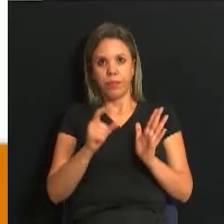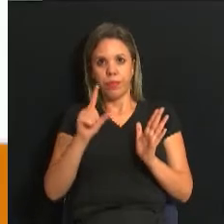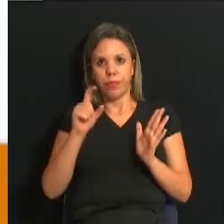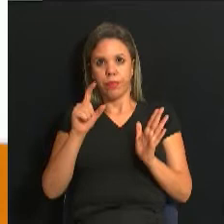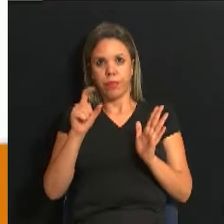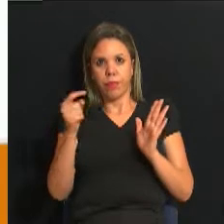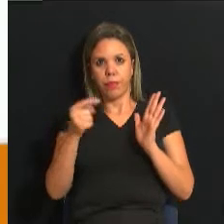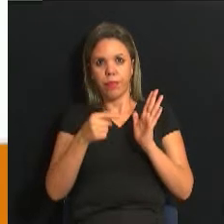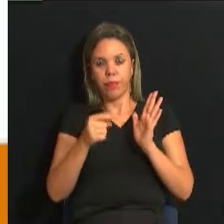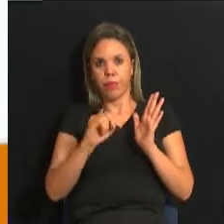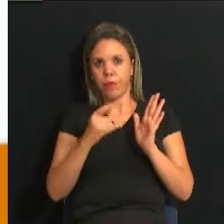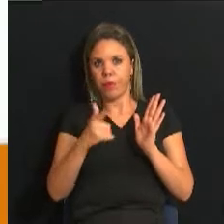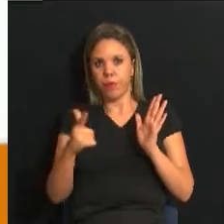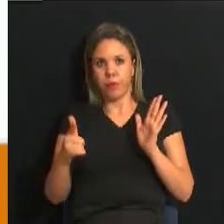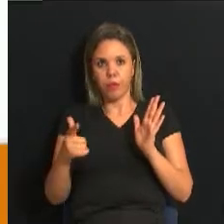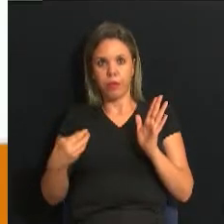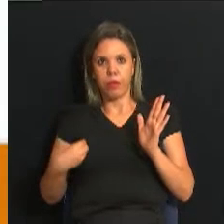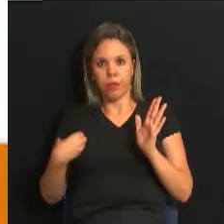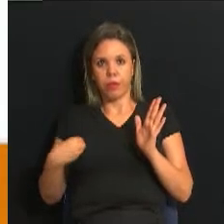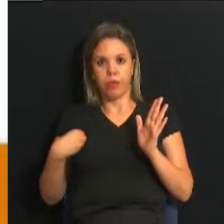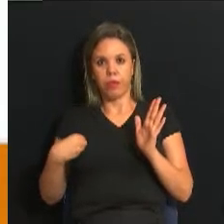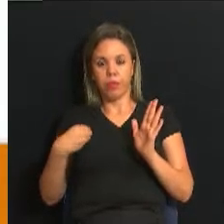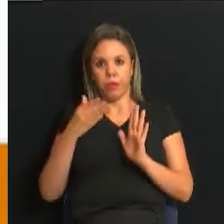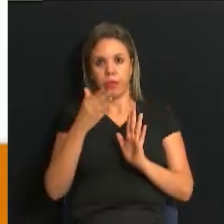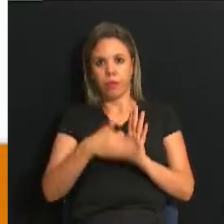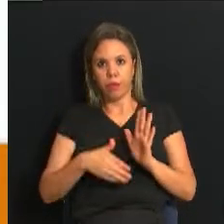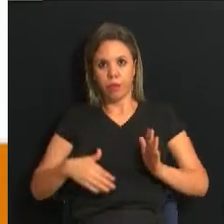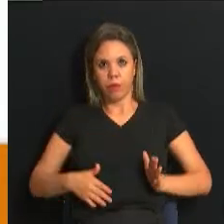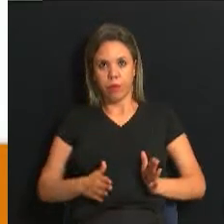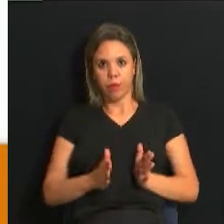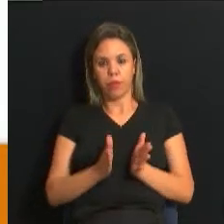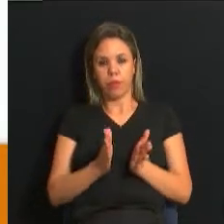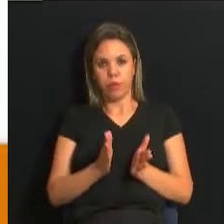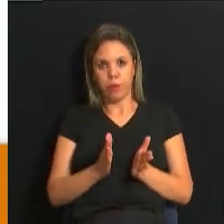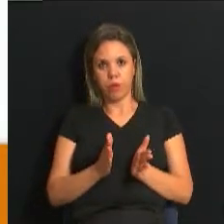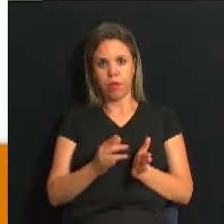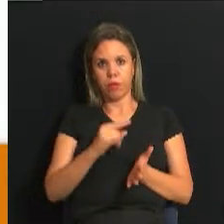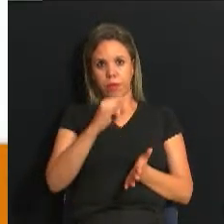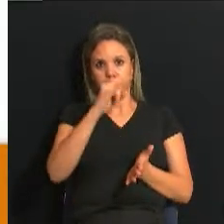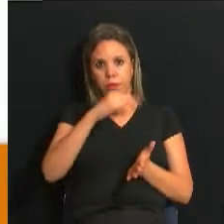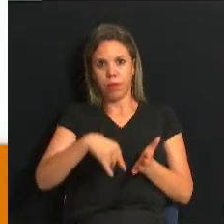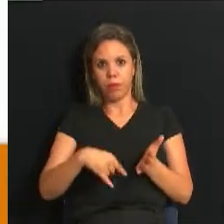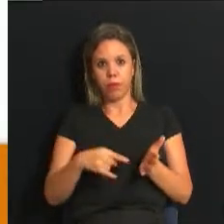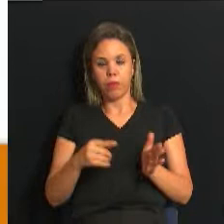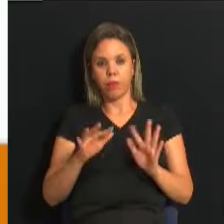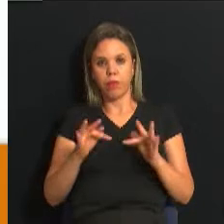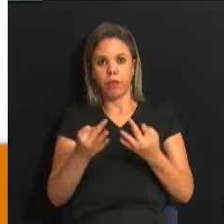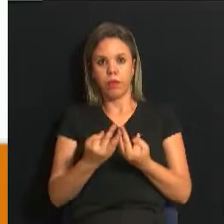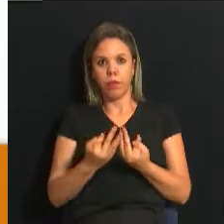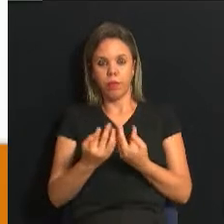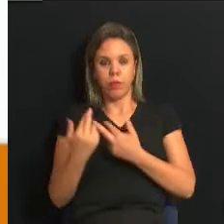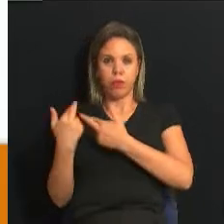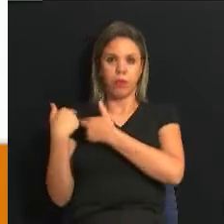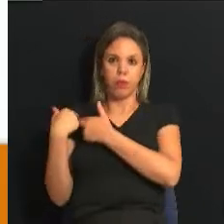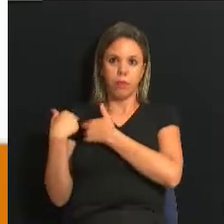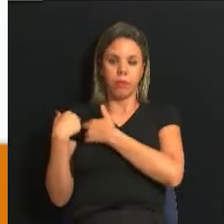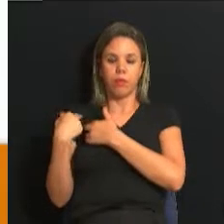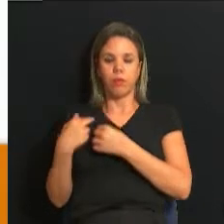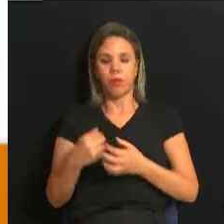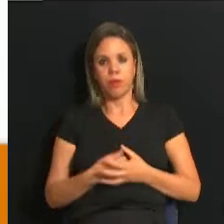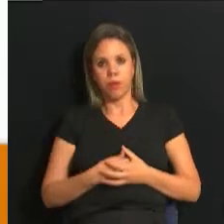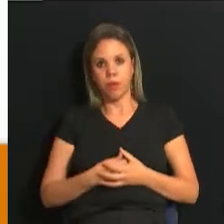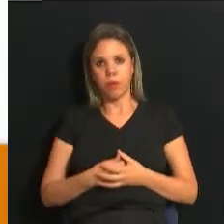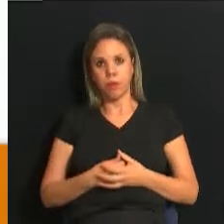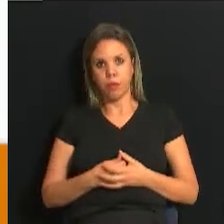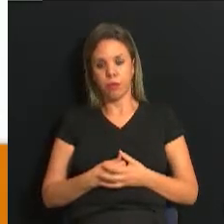não tiver, pode ser a certidão de nascimento e o documento do pai ou responsável, pai, mãe ou responsável